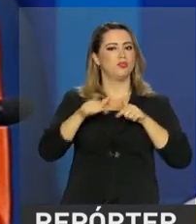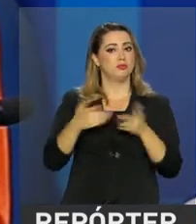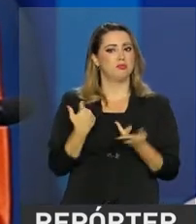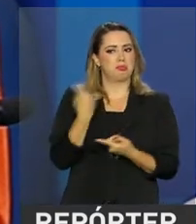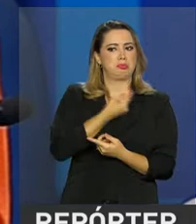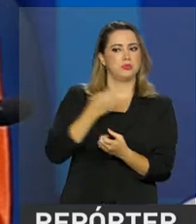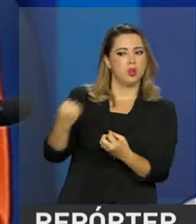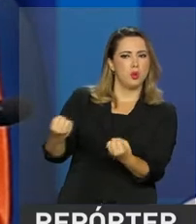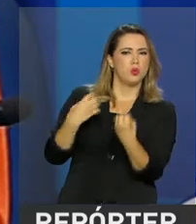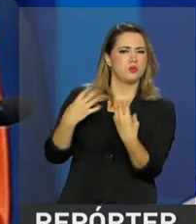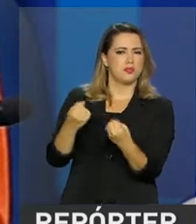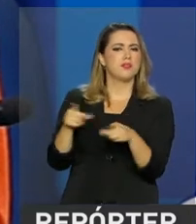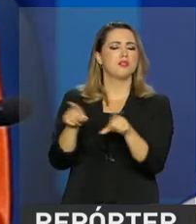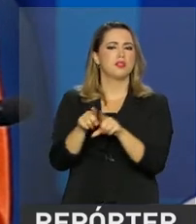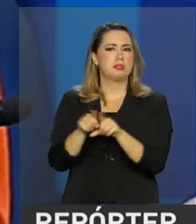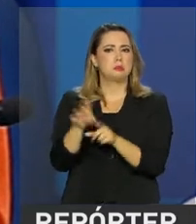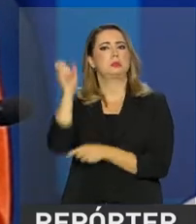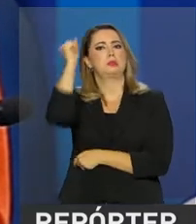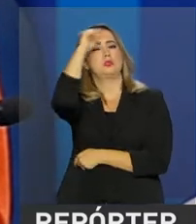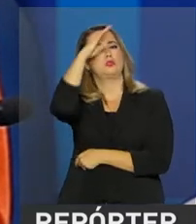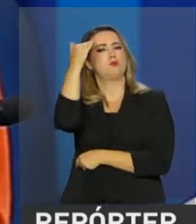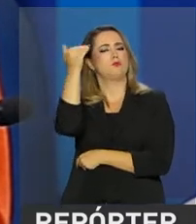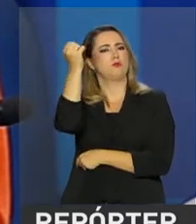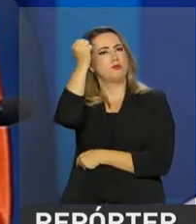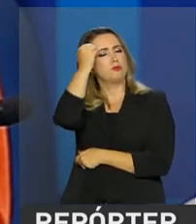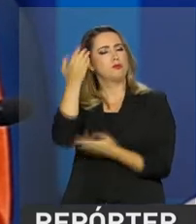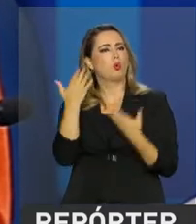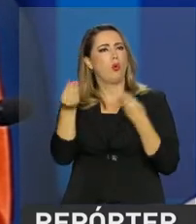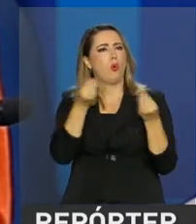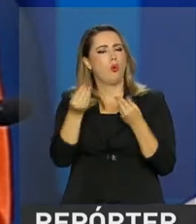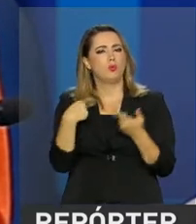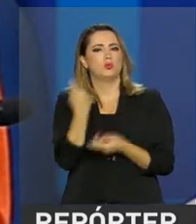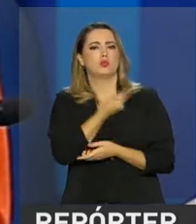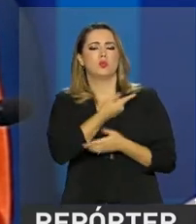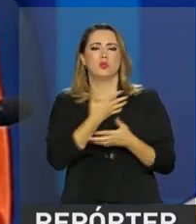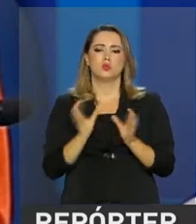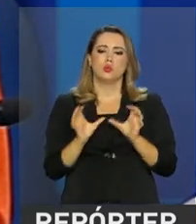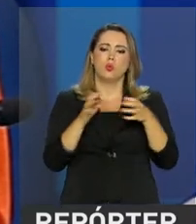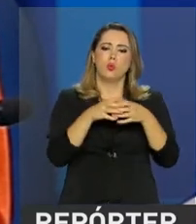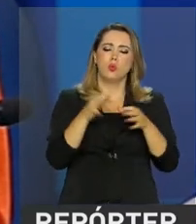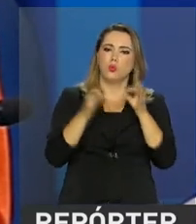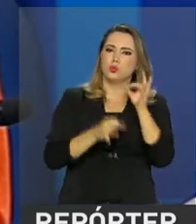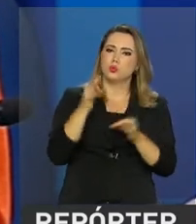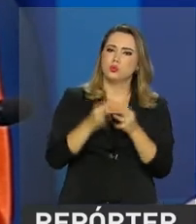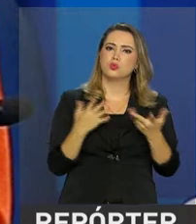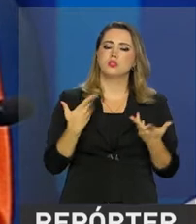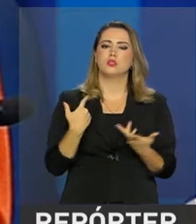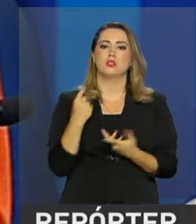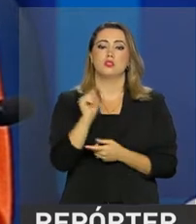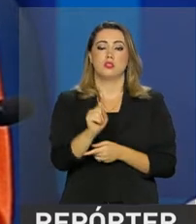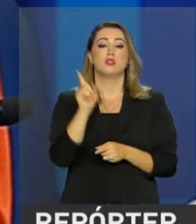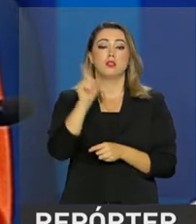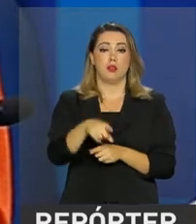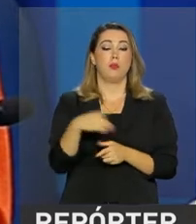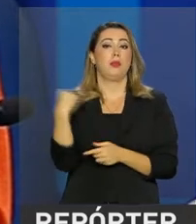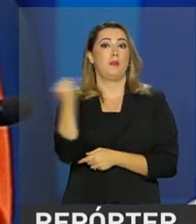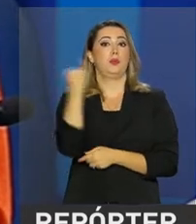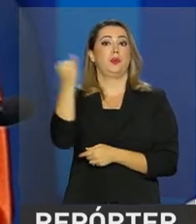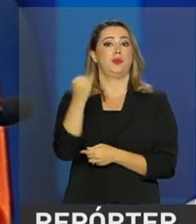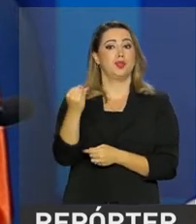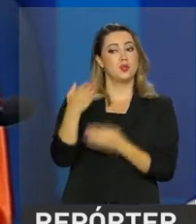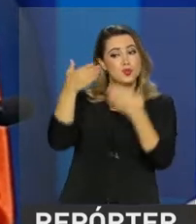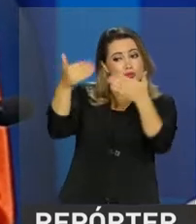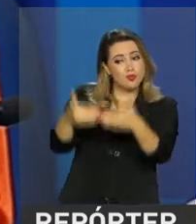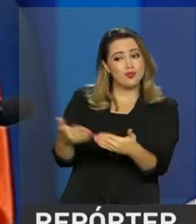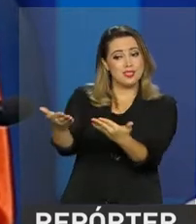também nas horas de dificuldade, nas discussões com a nossa estrutura jurídica, enfim. Para nós também foi um momento muito especial